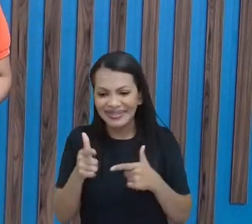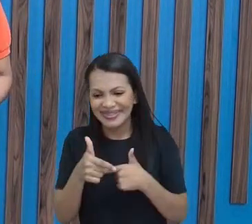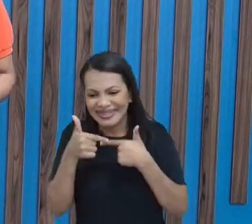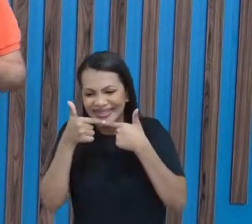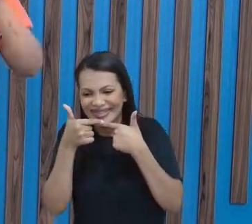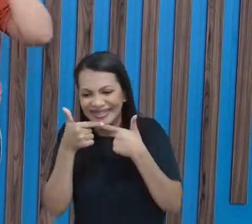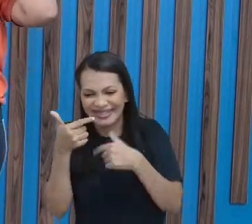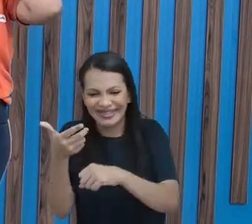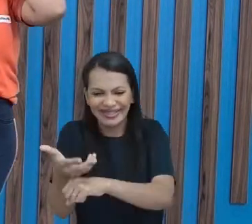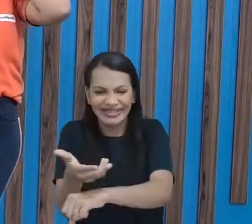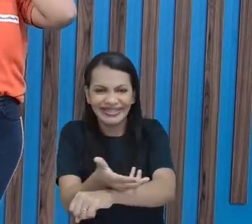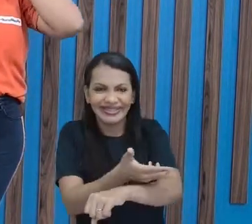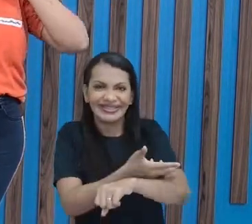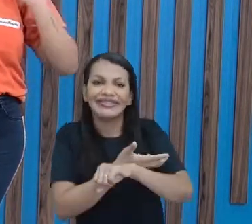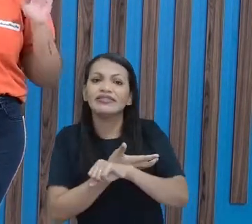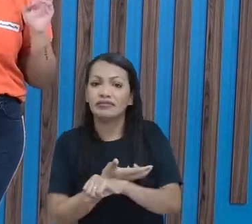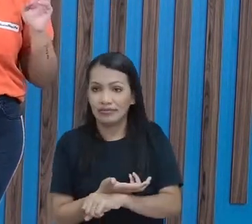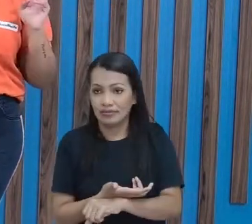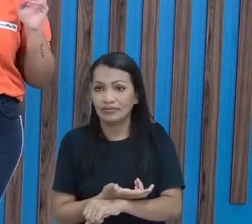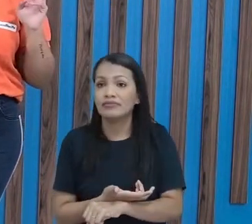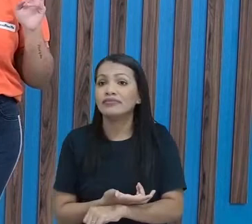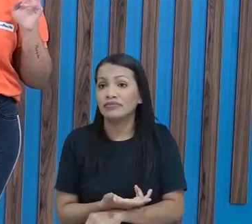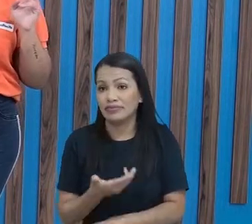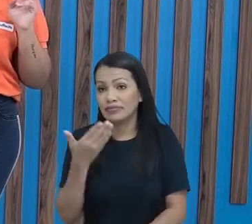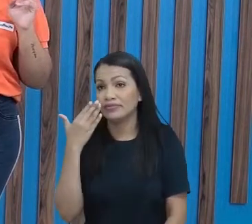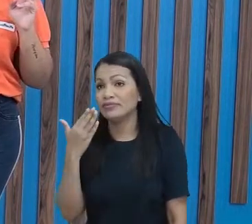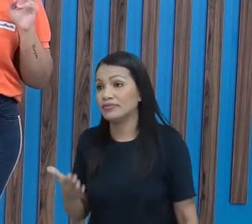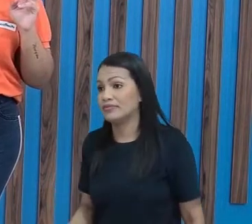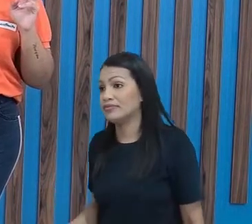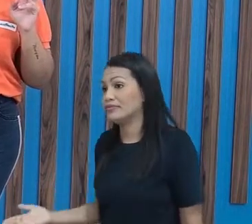tela. Esse continho, acho que é o final do conto.